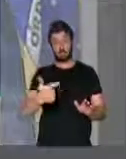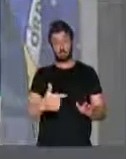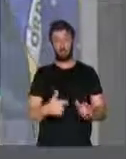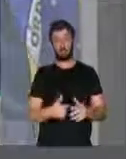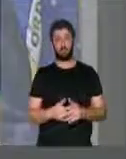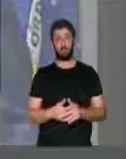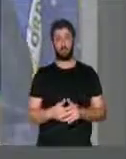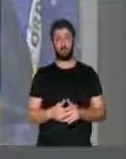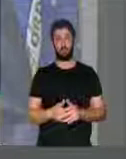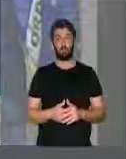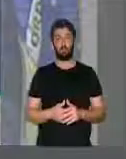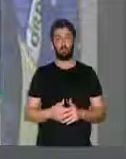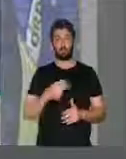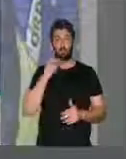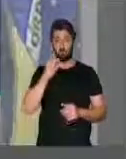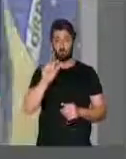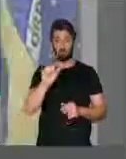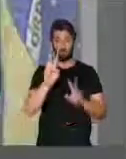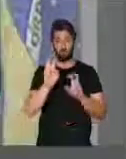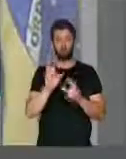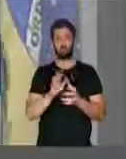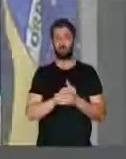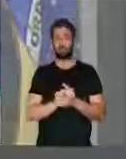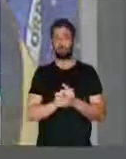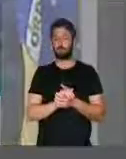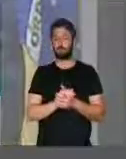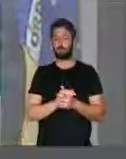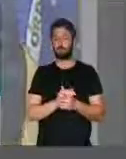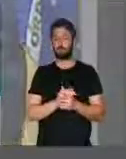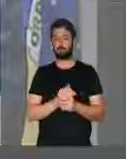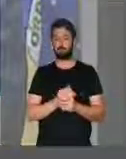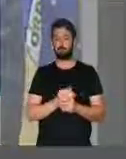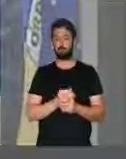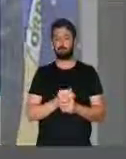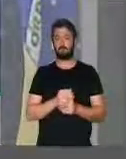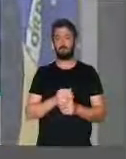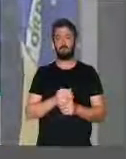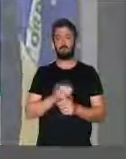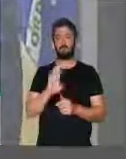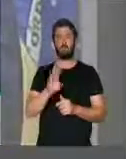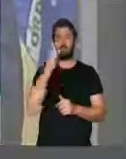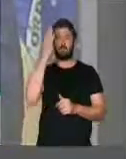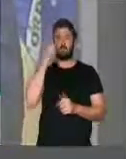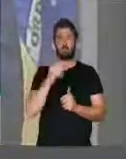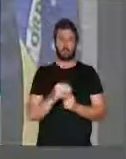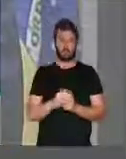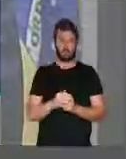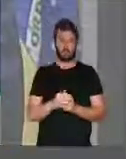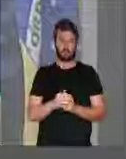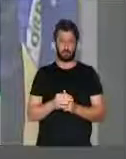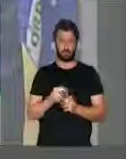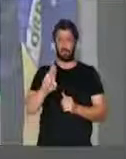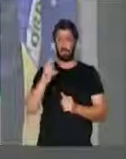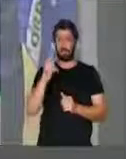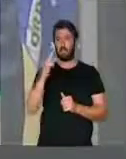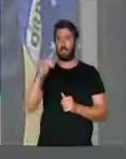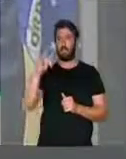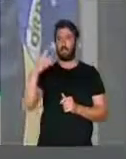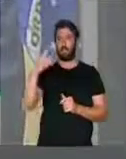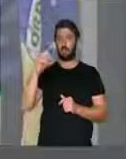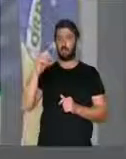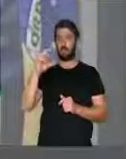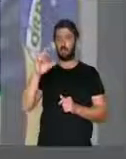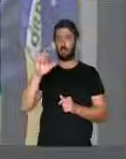Segundo lugar, eu queria falar um pouco aqui sobre hipocrisia. O que se